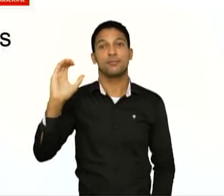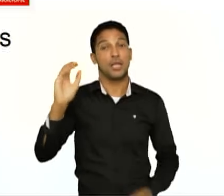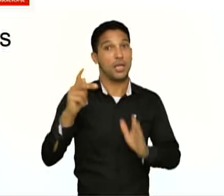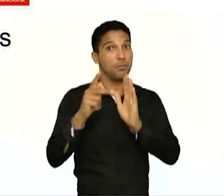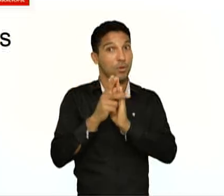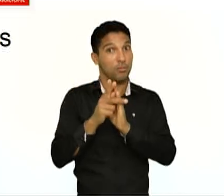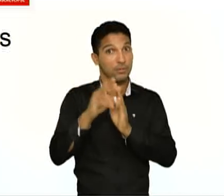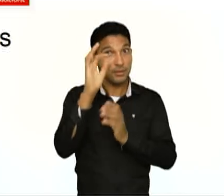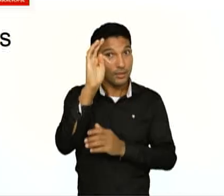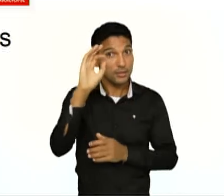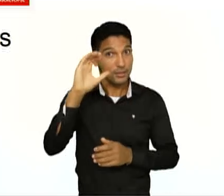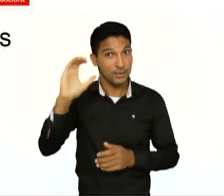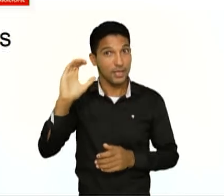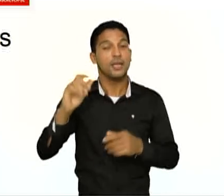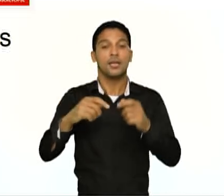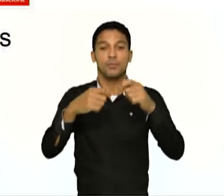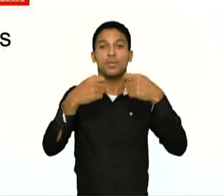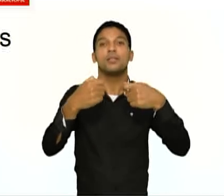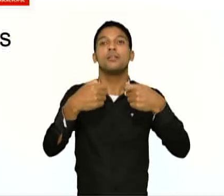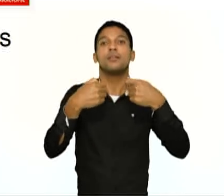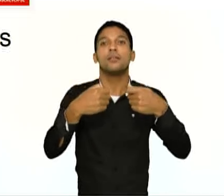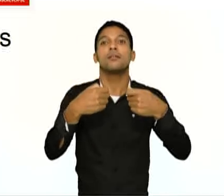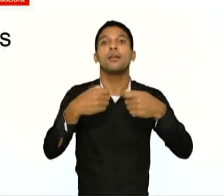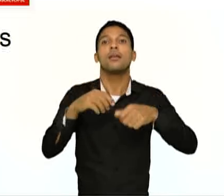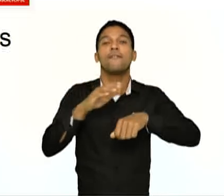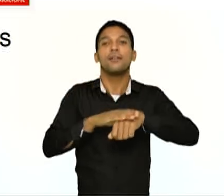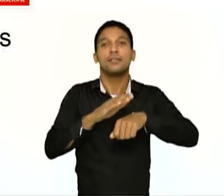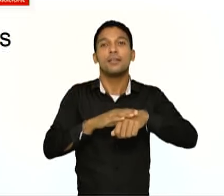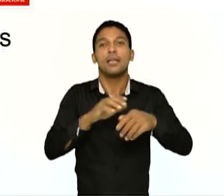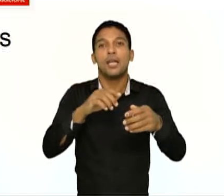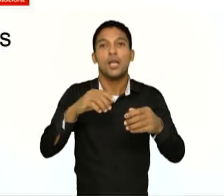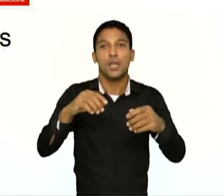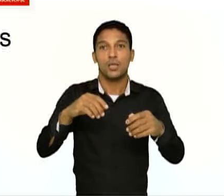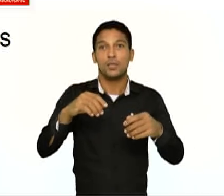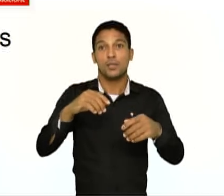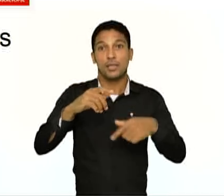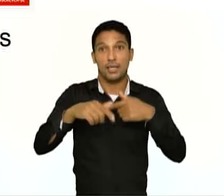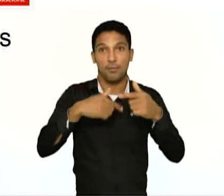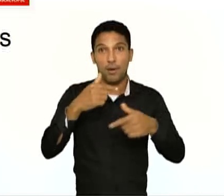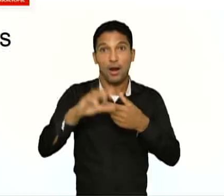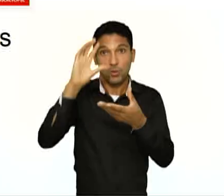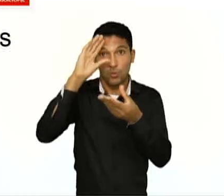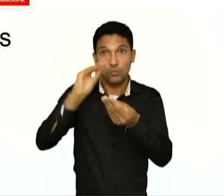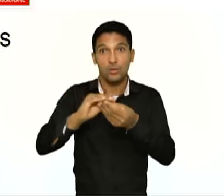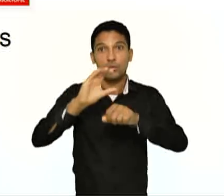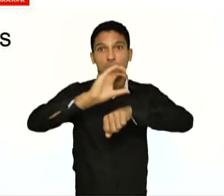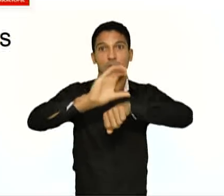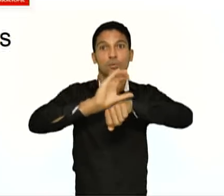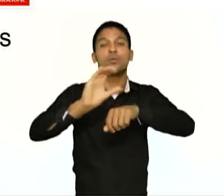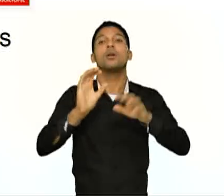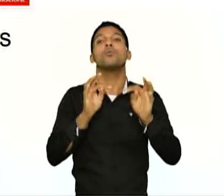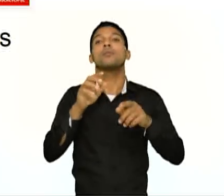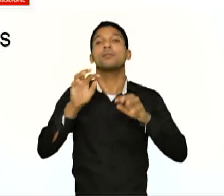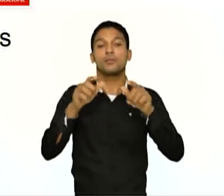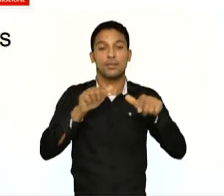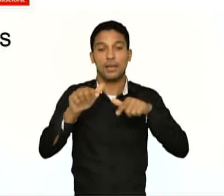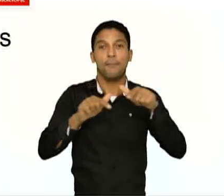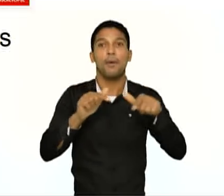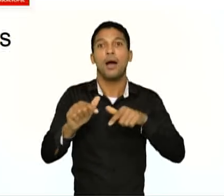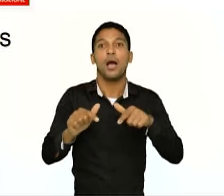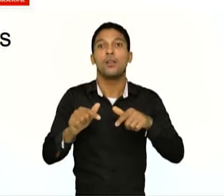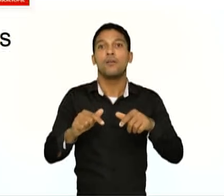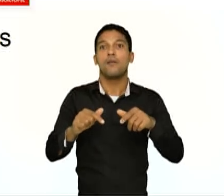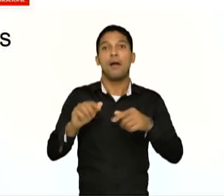curso técnico, a gente sabe que a pessoa tem que fazer um trabalho de conclusão do curso, que é o trabalho final, né? Pesquisar alguma coisa com